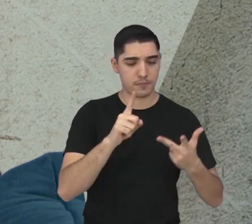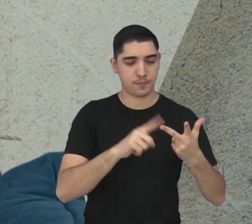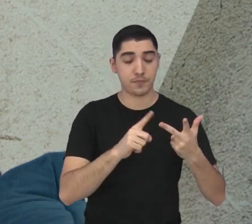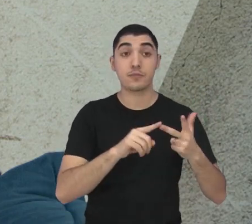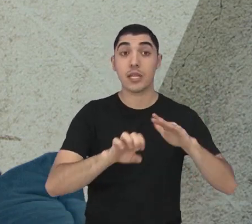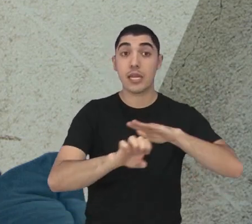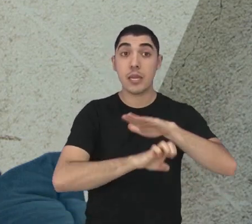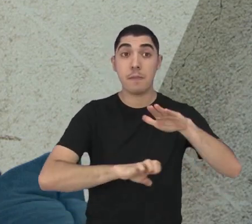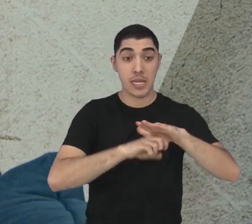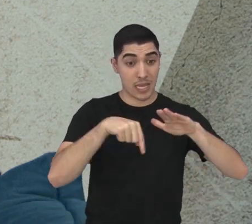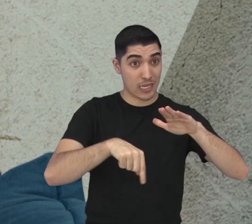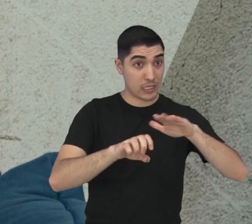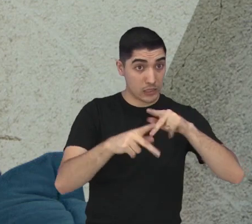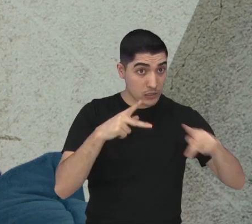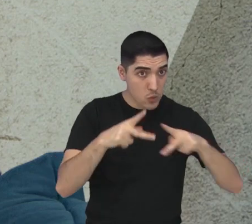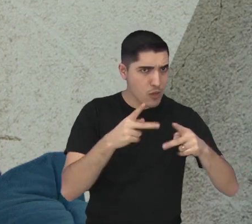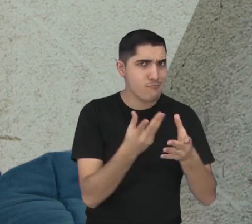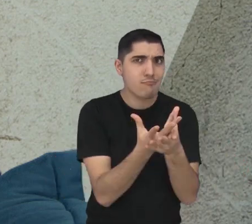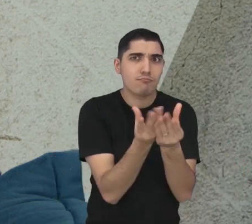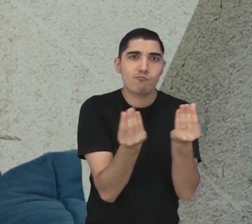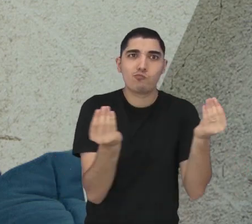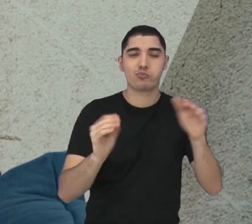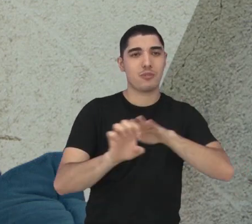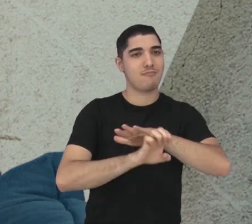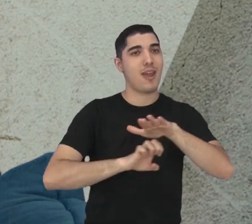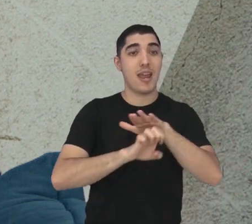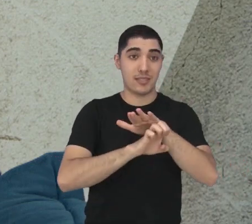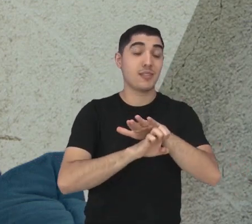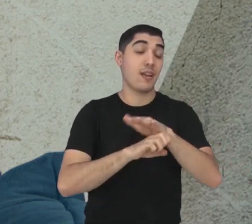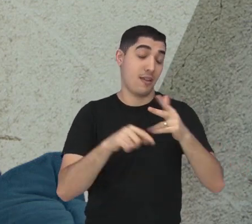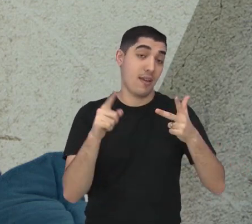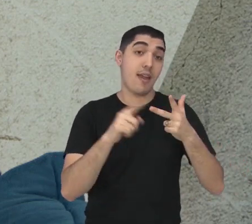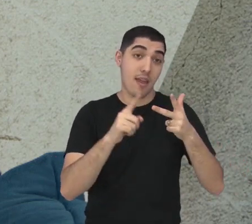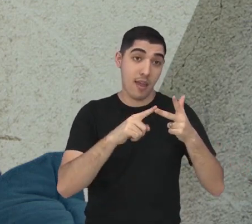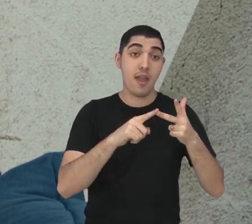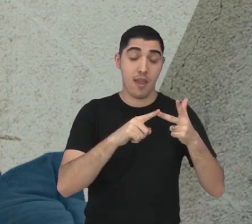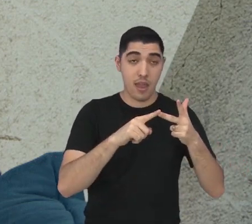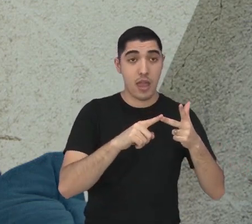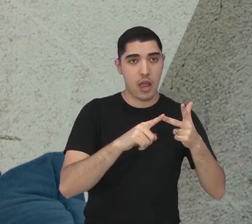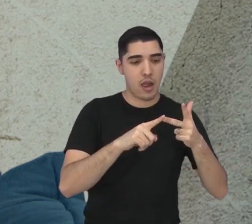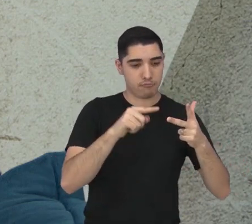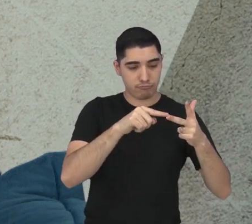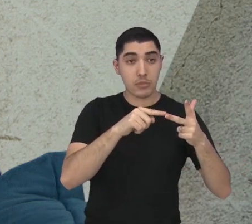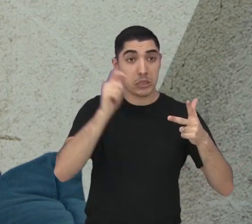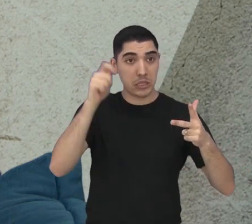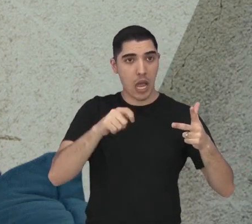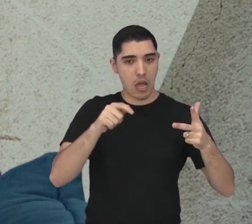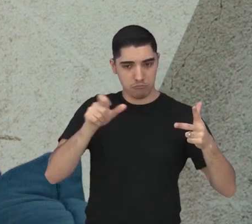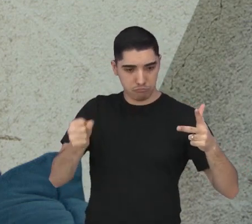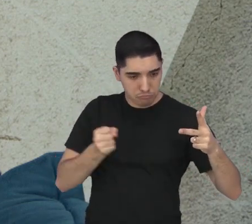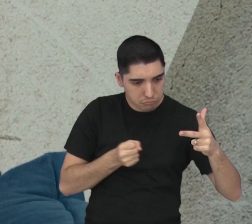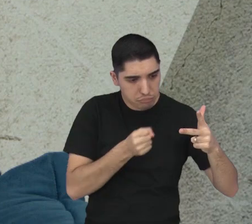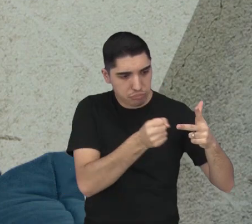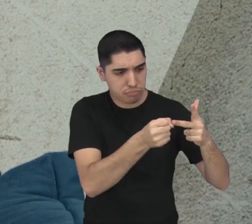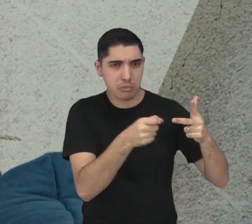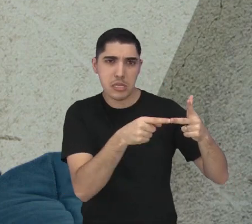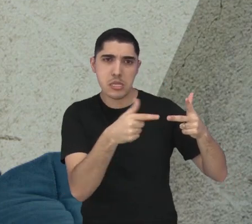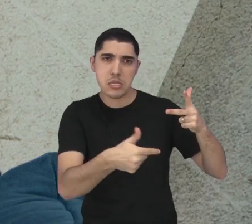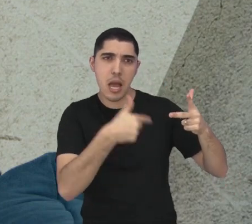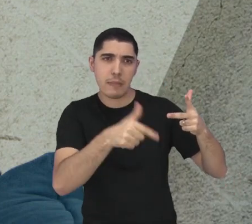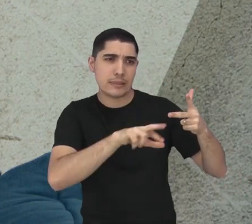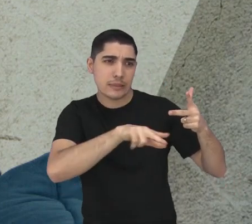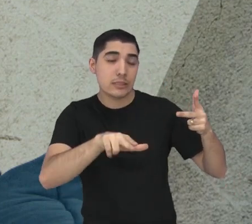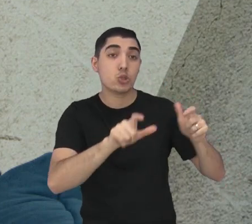nós temos as empresas, é uma região com muitas empresas, então também é uma área, um departamento que a gente consegue ocupar e